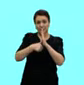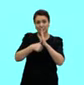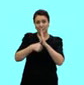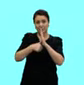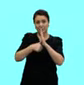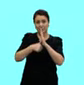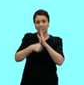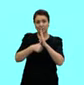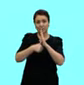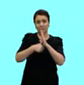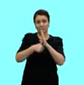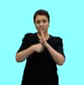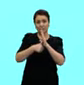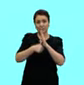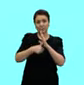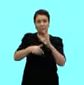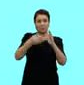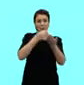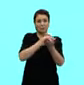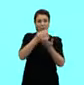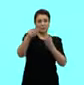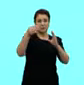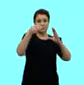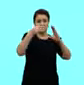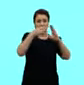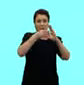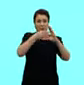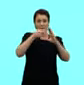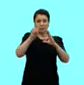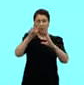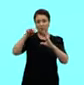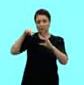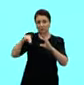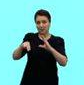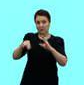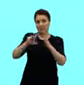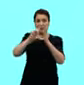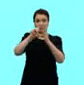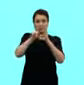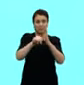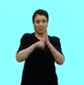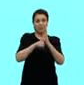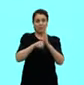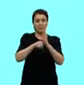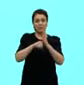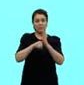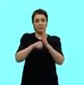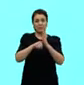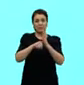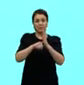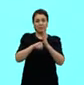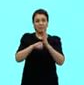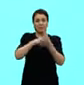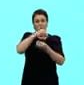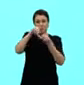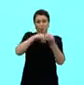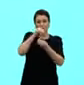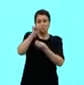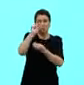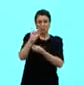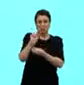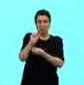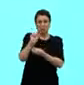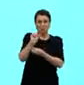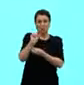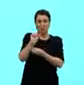depois originando duas células 2N, dessas células 2N já ó, já misturadinho,